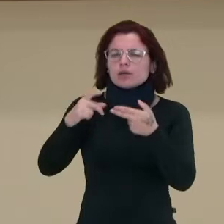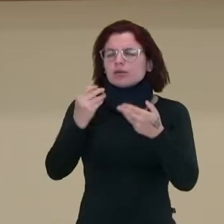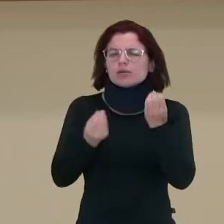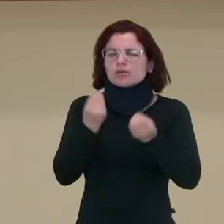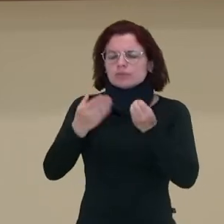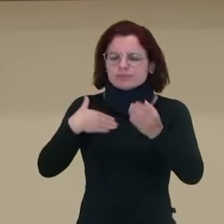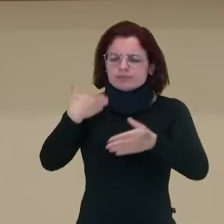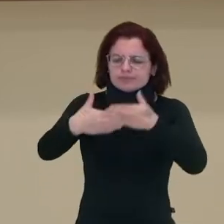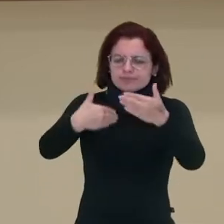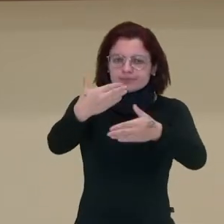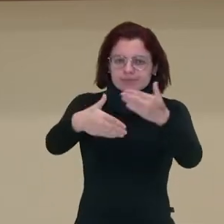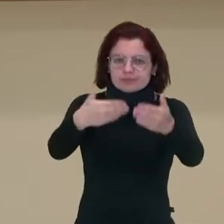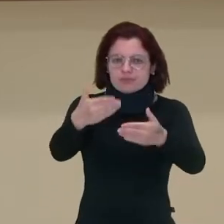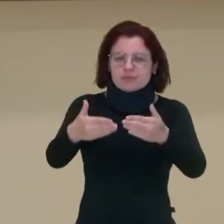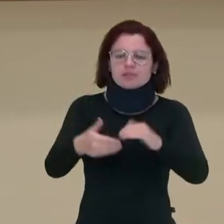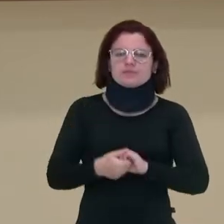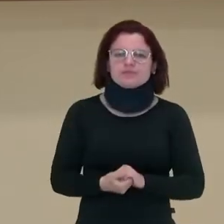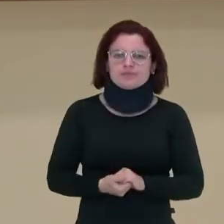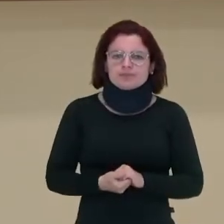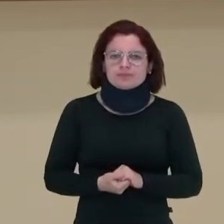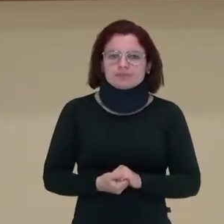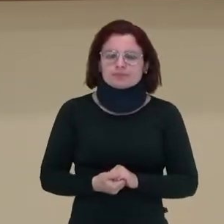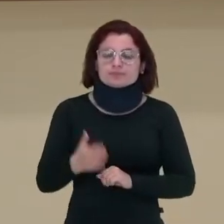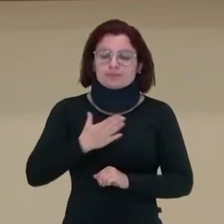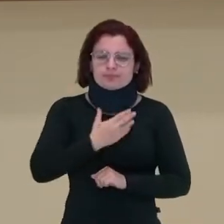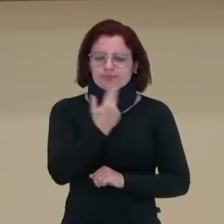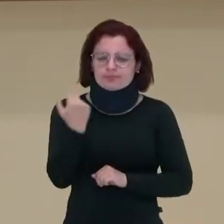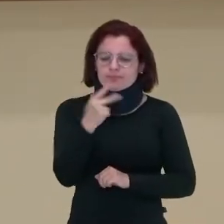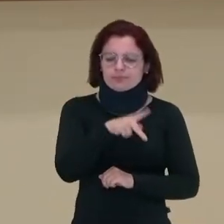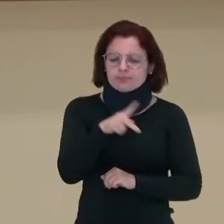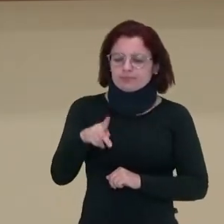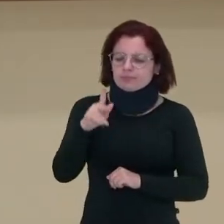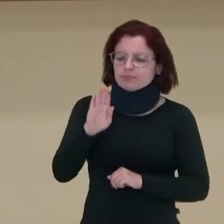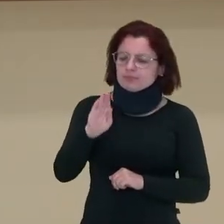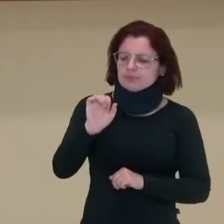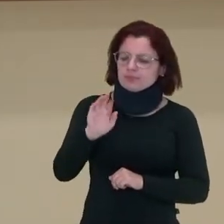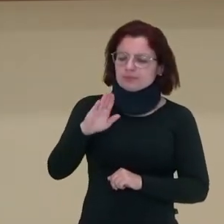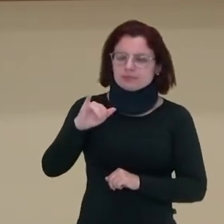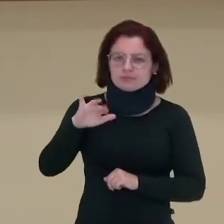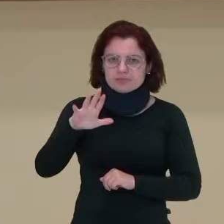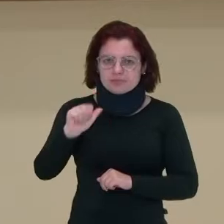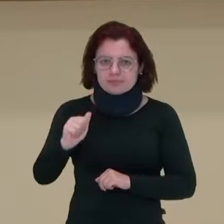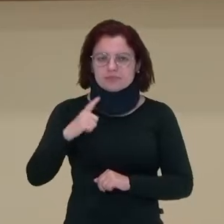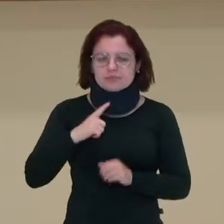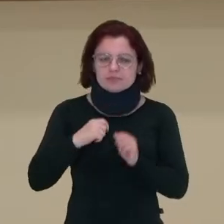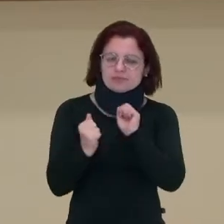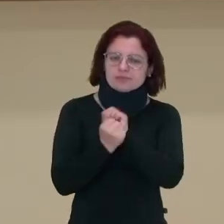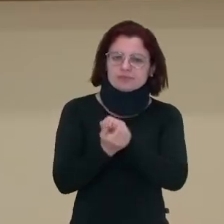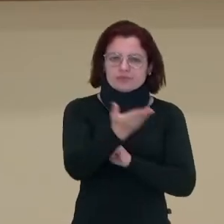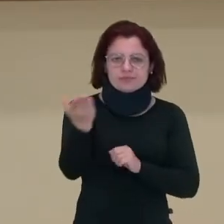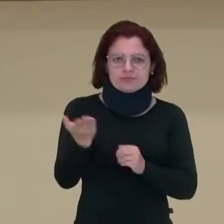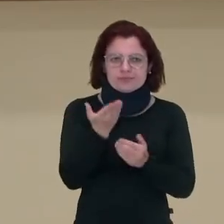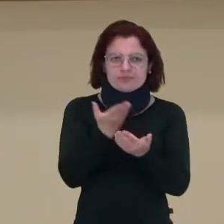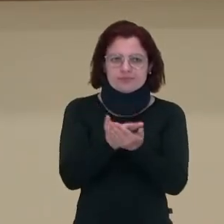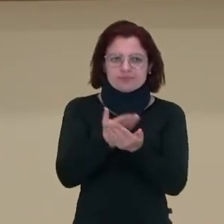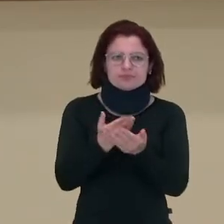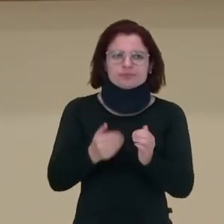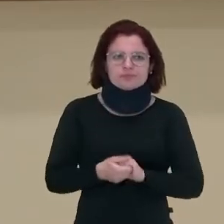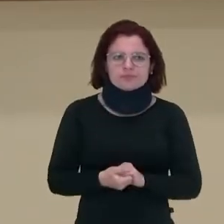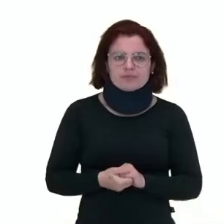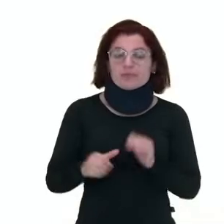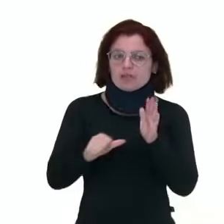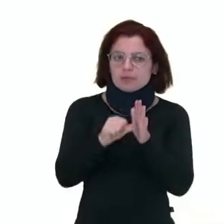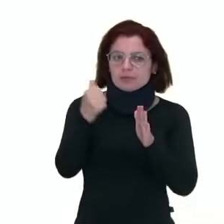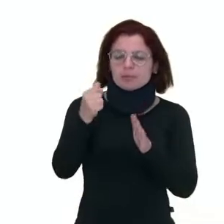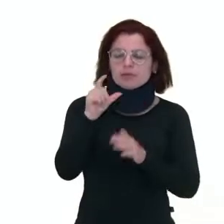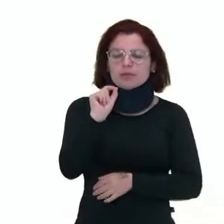ser levado a esse conflito? Sou a professora Bárbara Furquim e vou acompanhar vocês. Vamos lá? Bom,